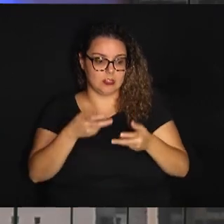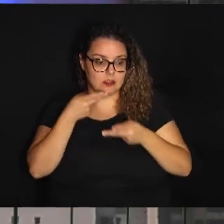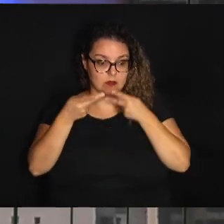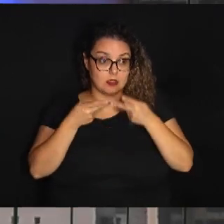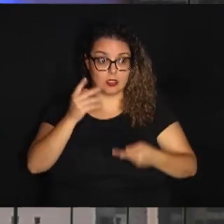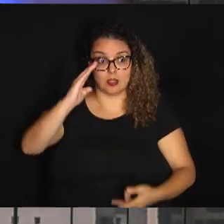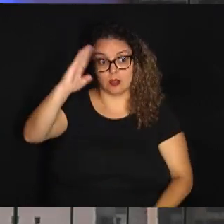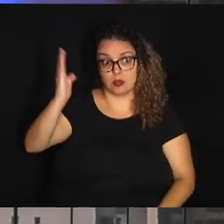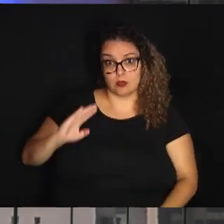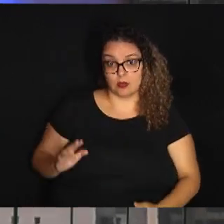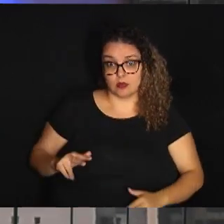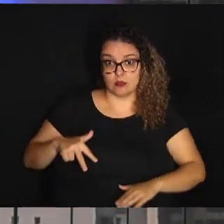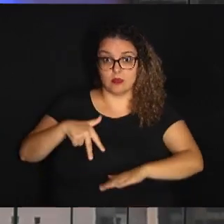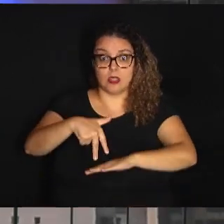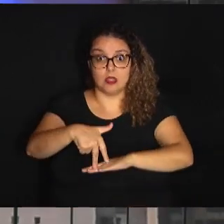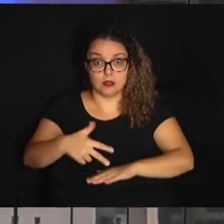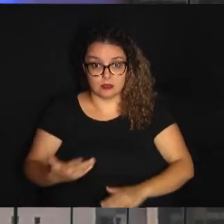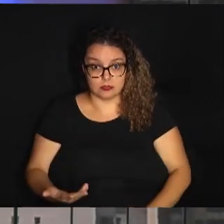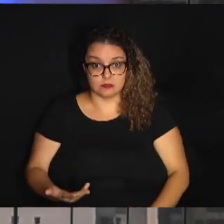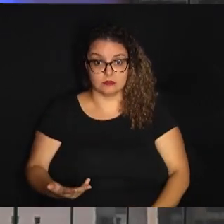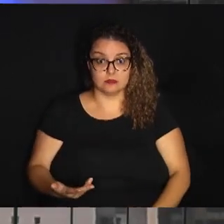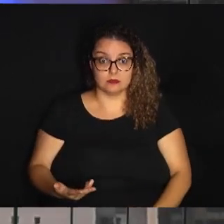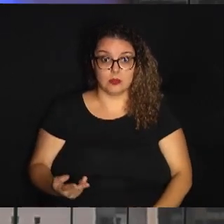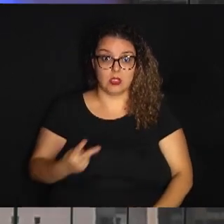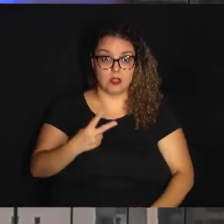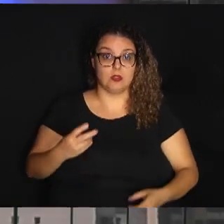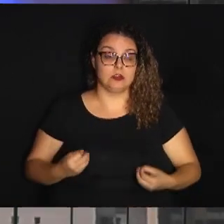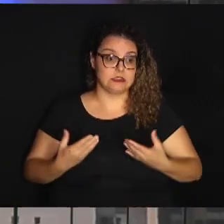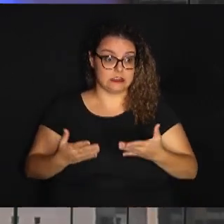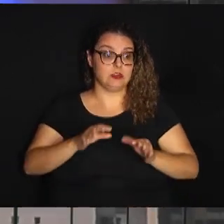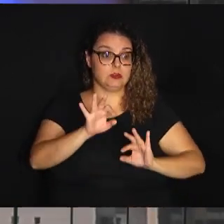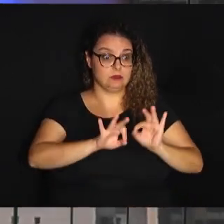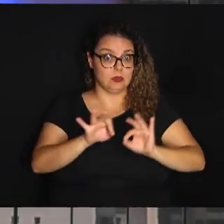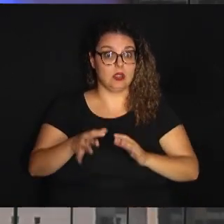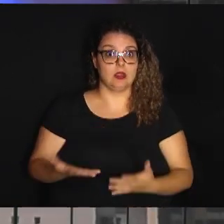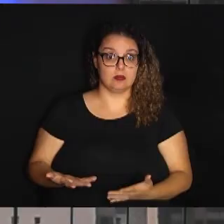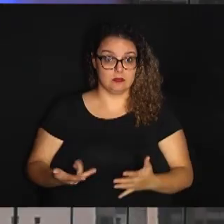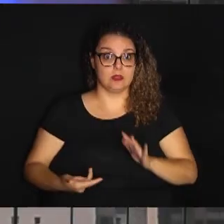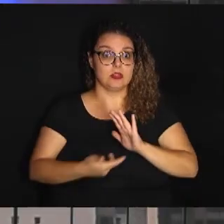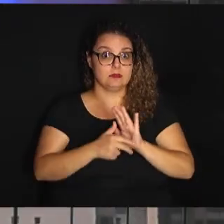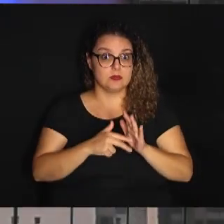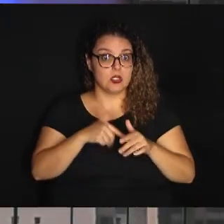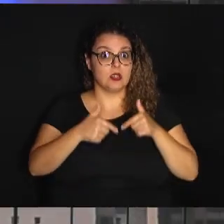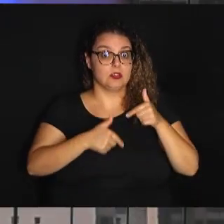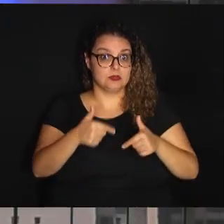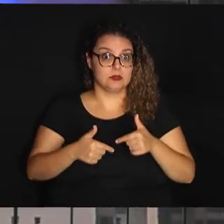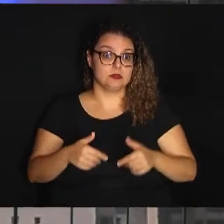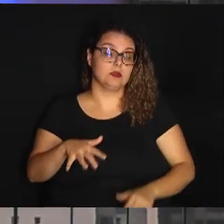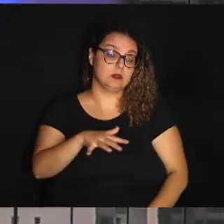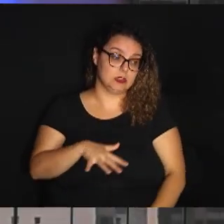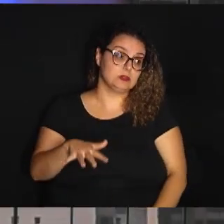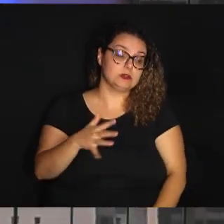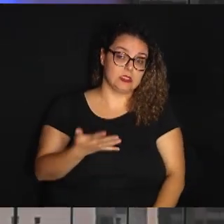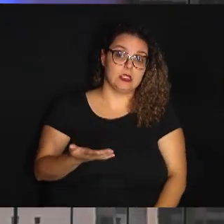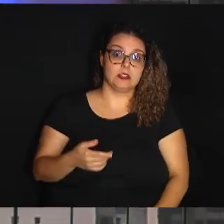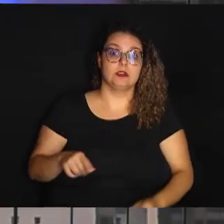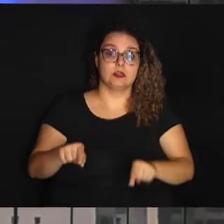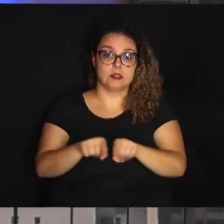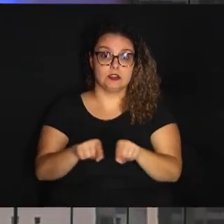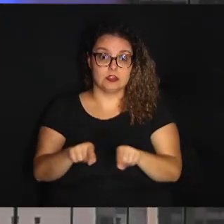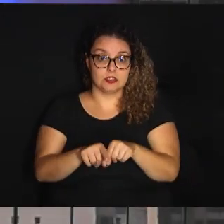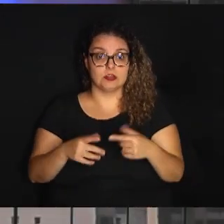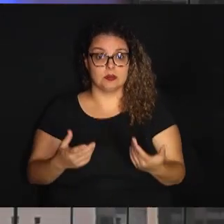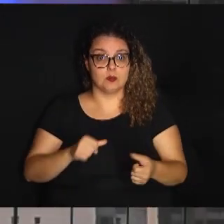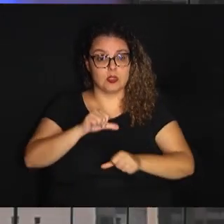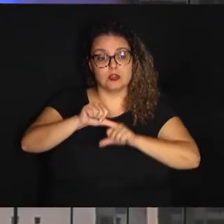para finalizar, eu queria que você falasse, o Brasil foi protagonista, assim, o segundo a entregar o seu plano, né? Significa que já está trabalhando